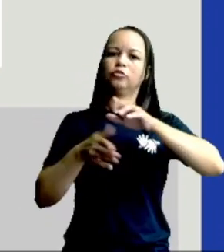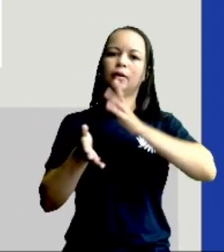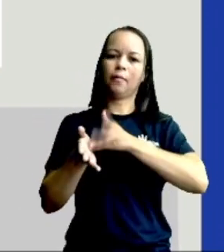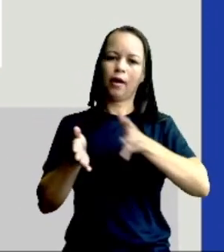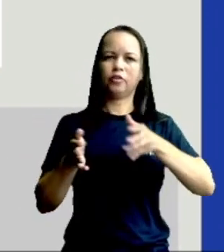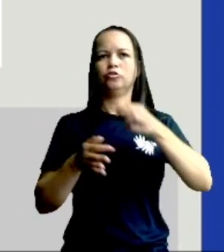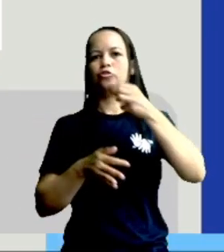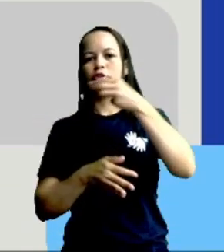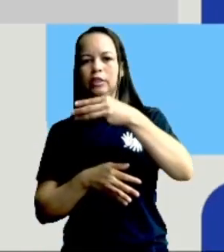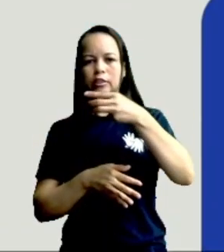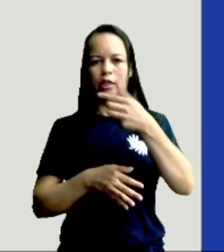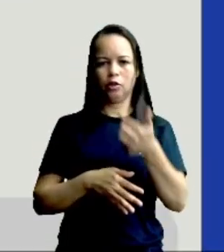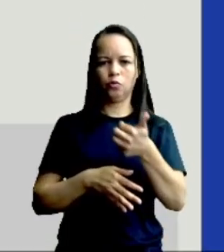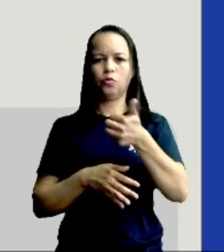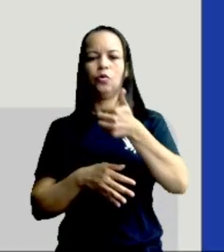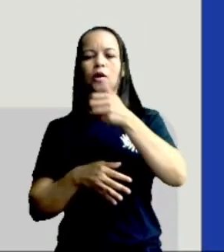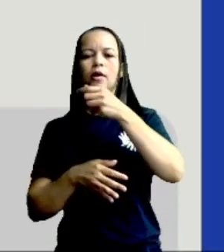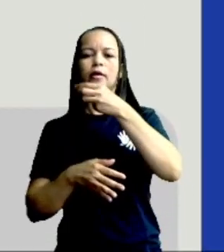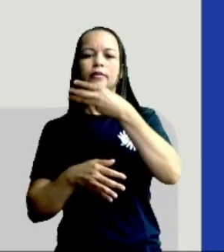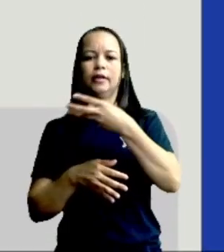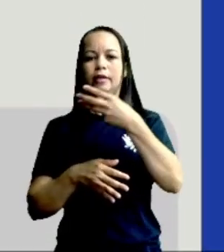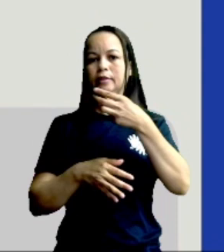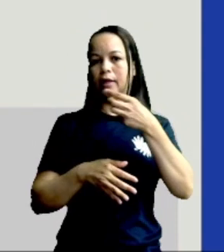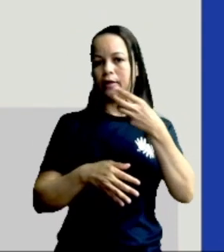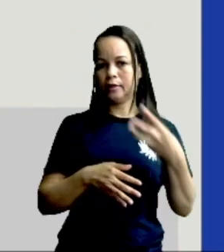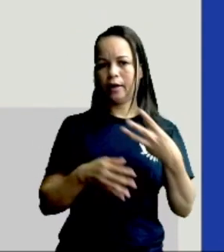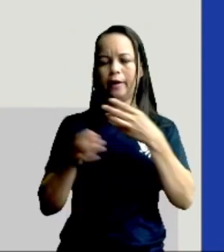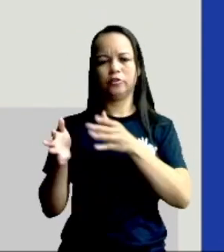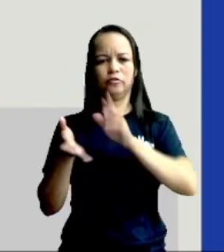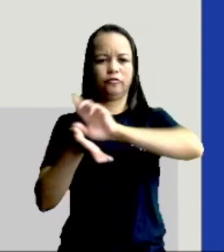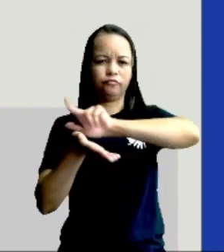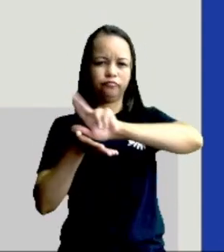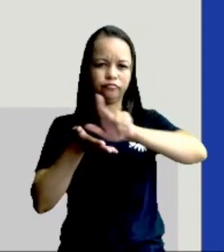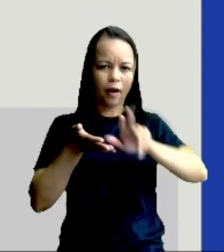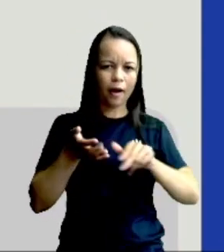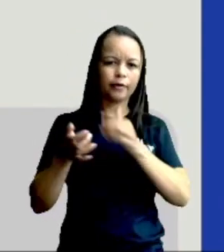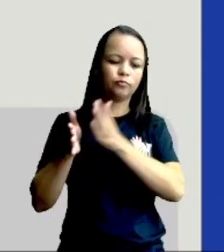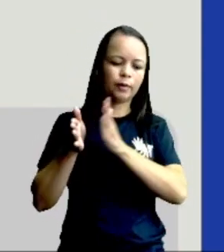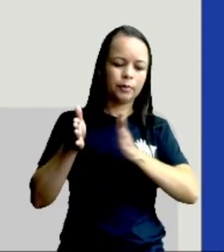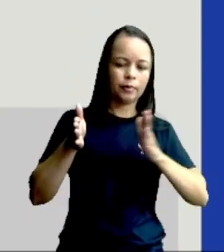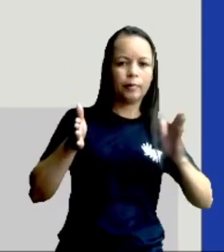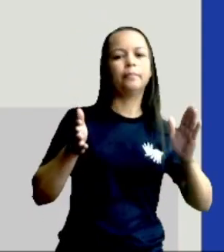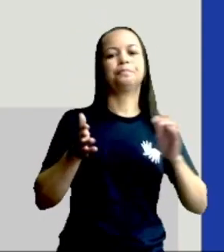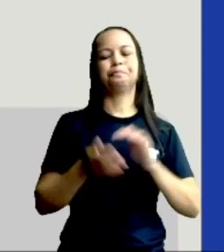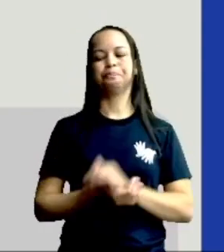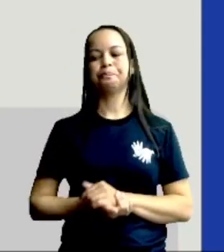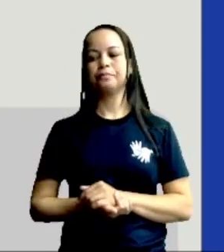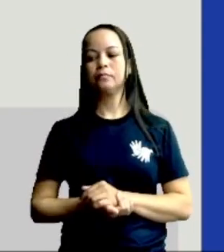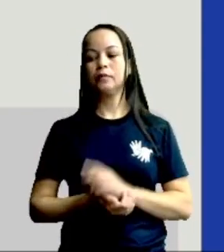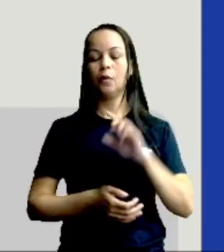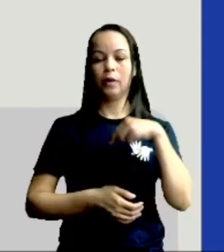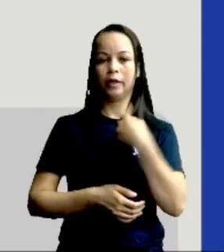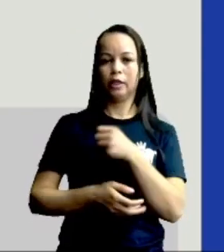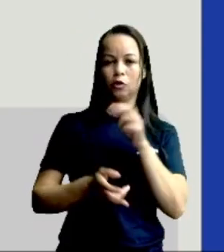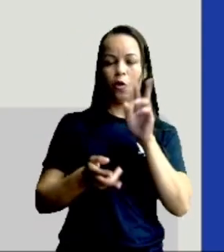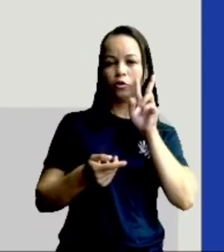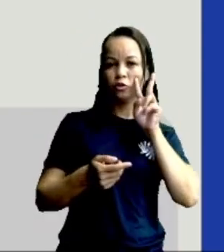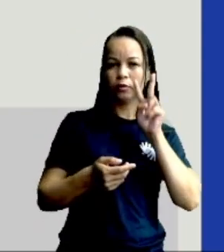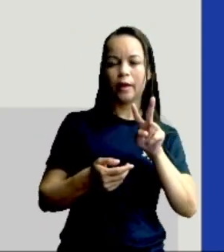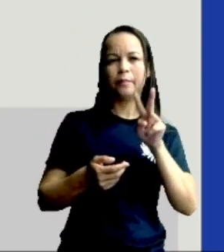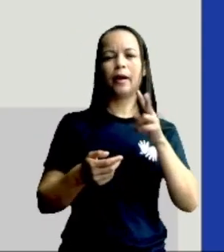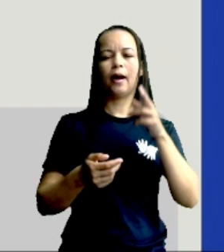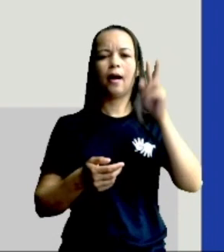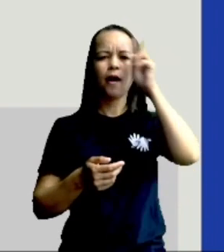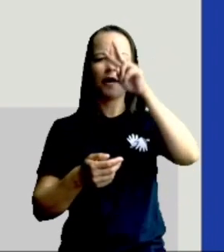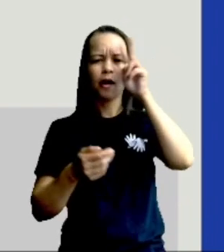assim por diante. Beleza? Então, vamos lá para a próxima sequência, para a gente relembrar que a gente trouxe aqui em uma outra